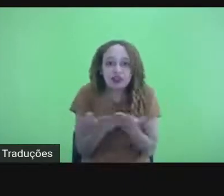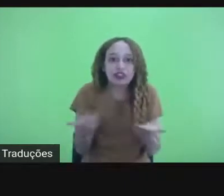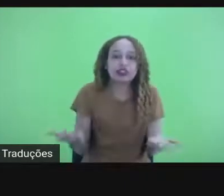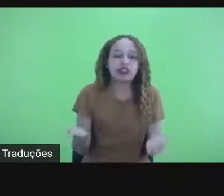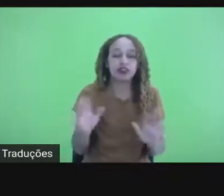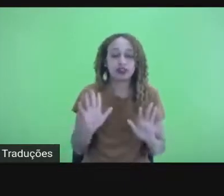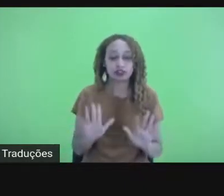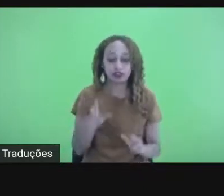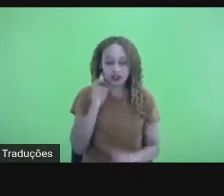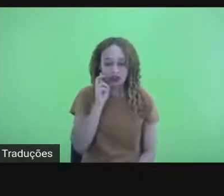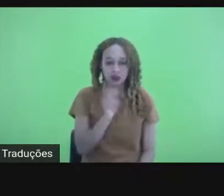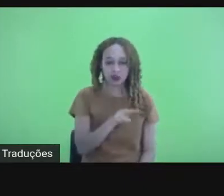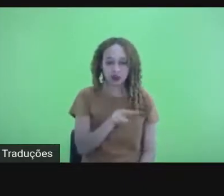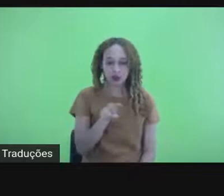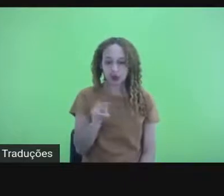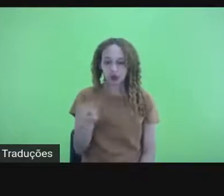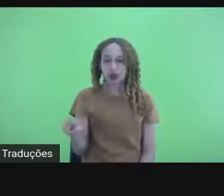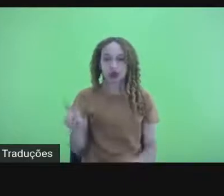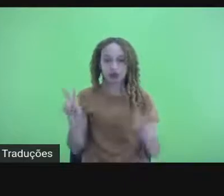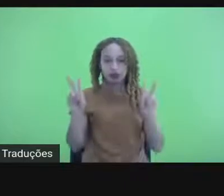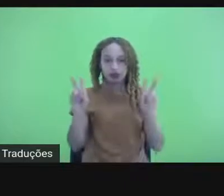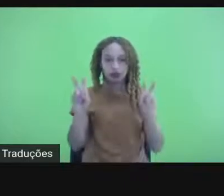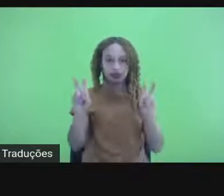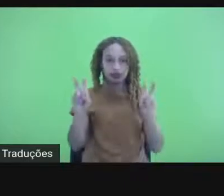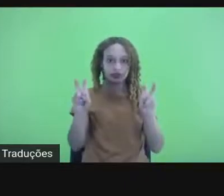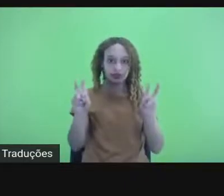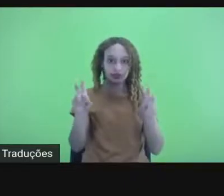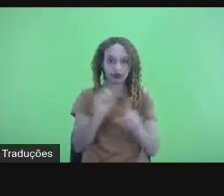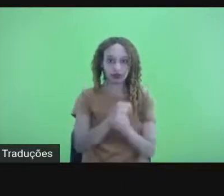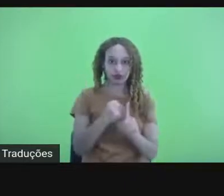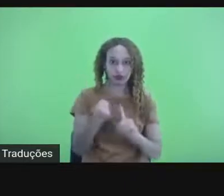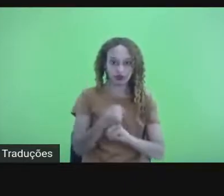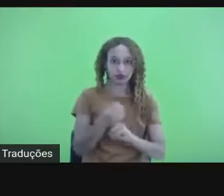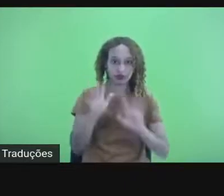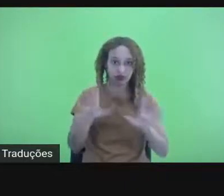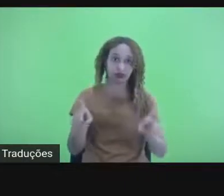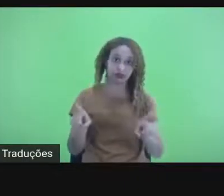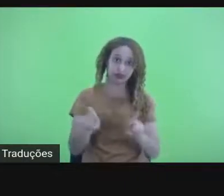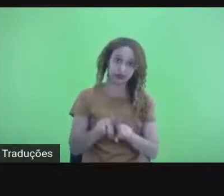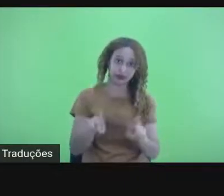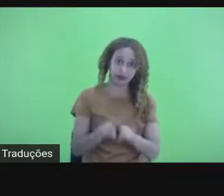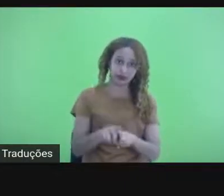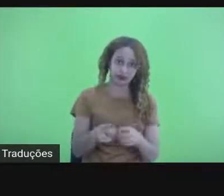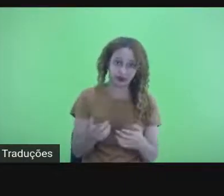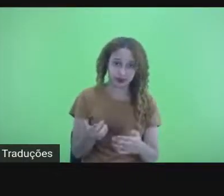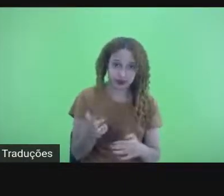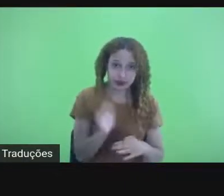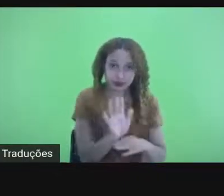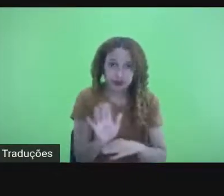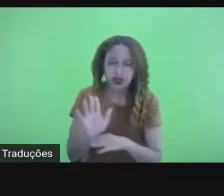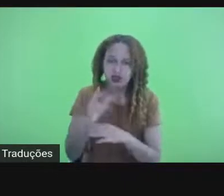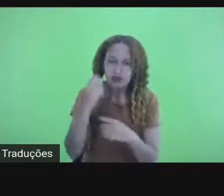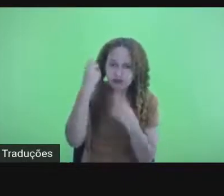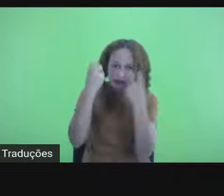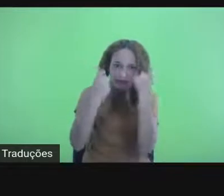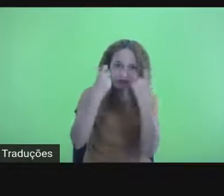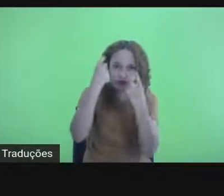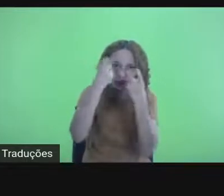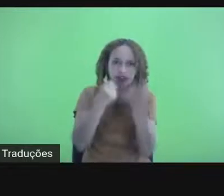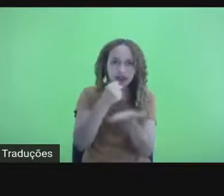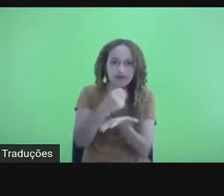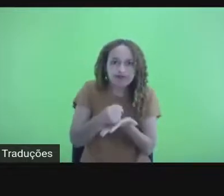espelhando essas questões sociais, ela também está, de alguma forma, contribuindo para a consolidação ou para